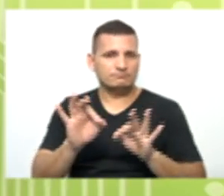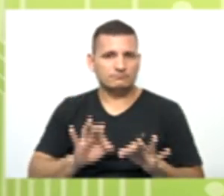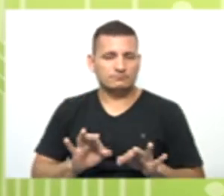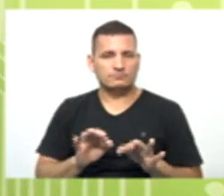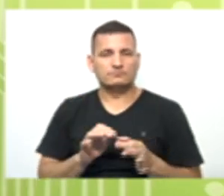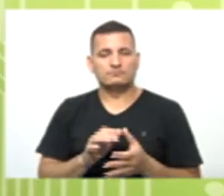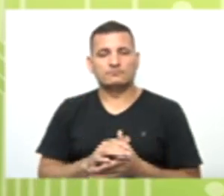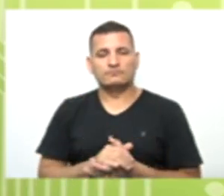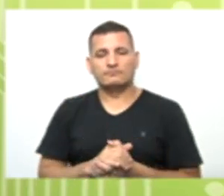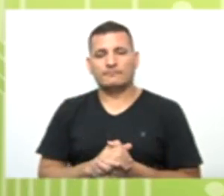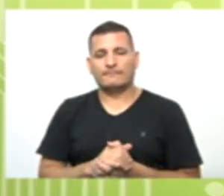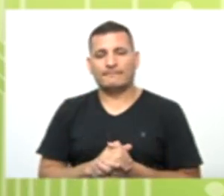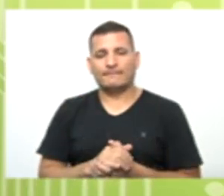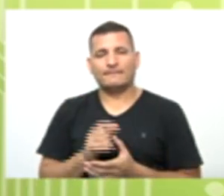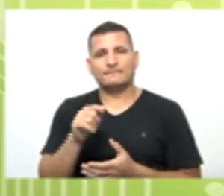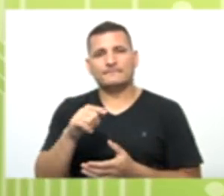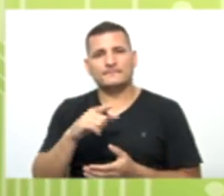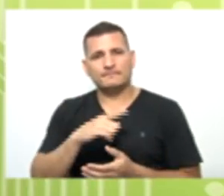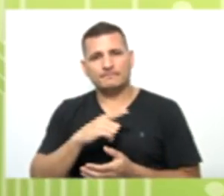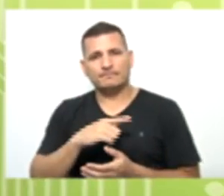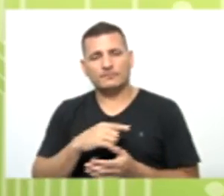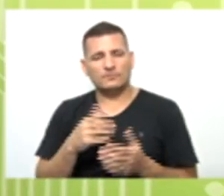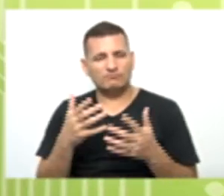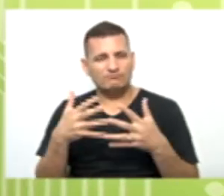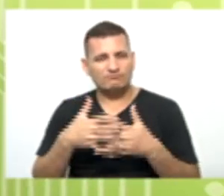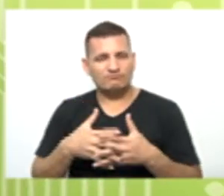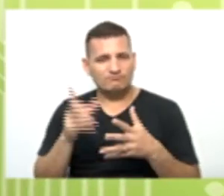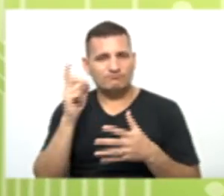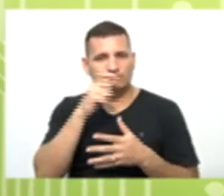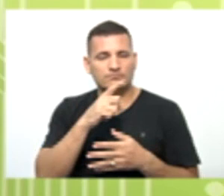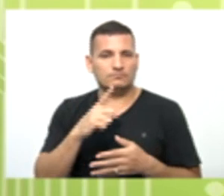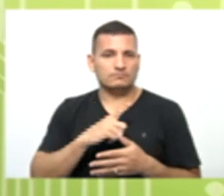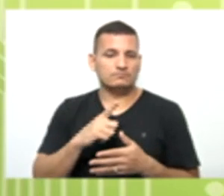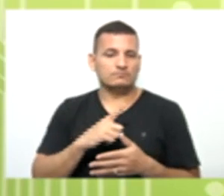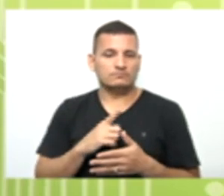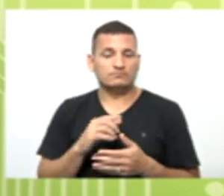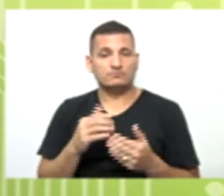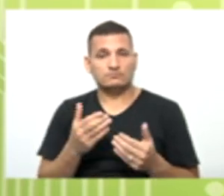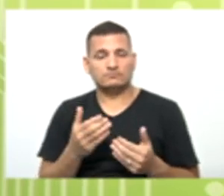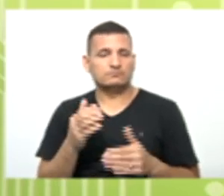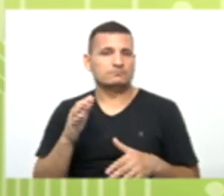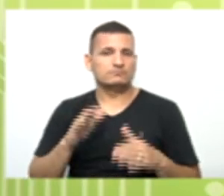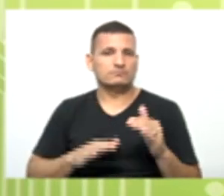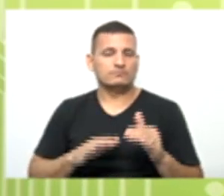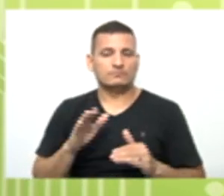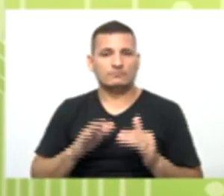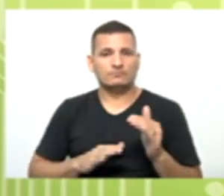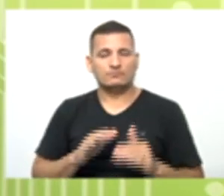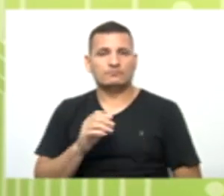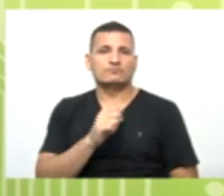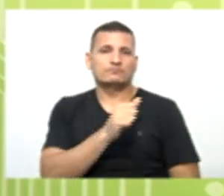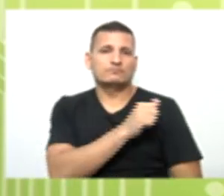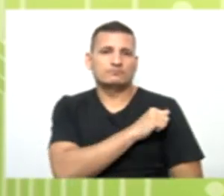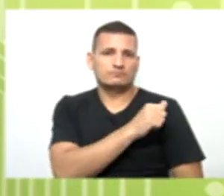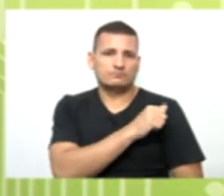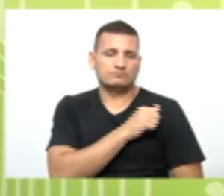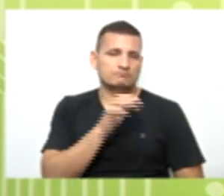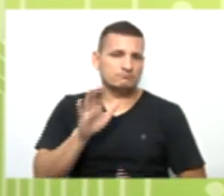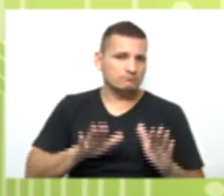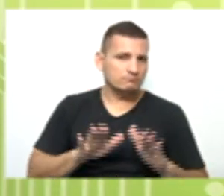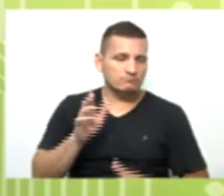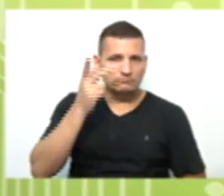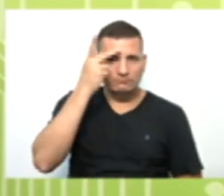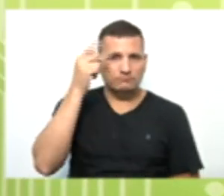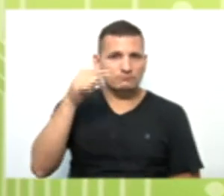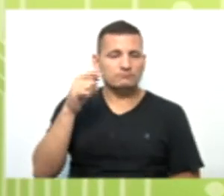ele tem um grau de complexidade e dependendo do estudante, dependendo da pessoa,